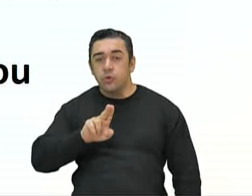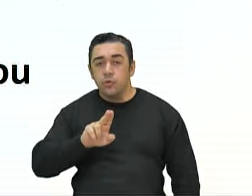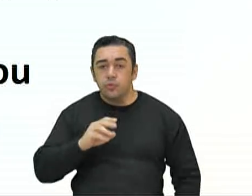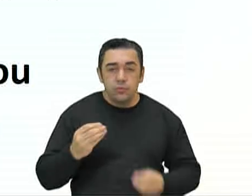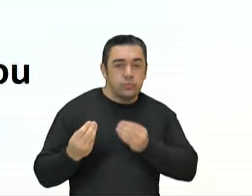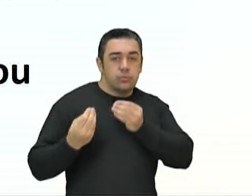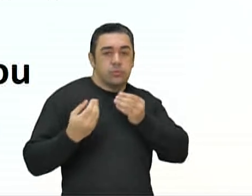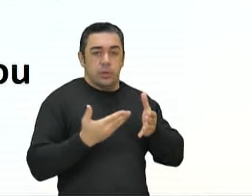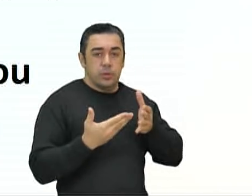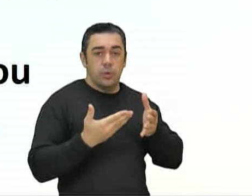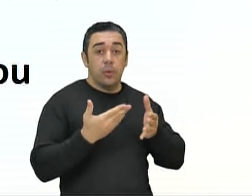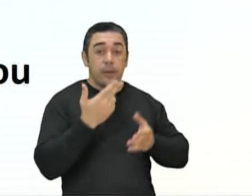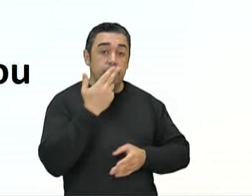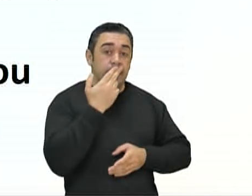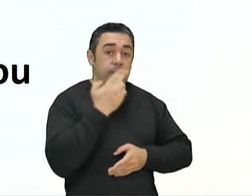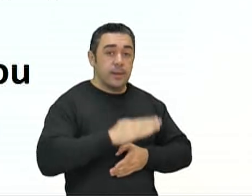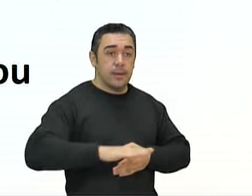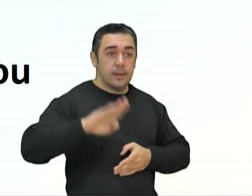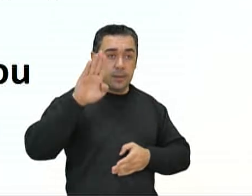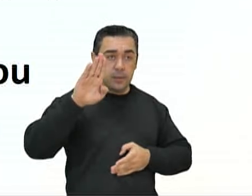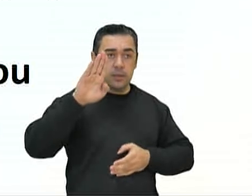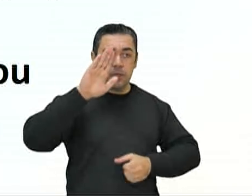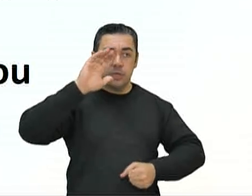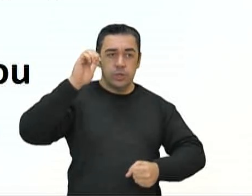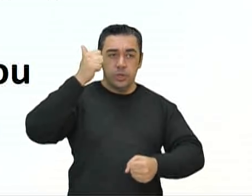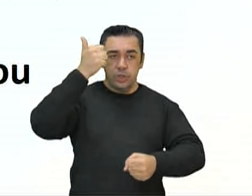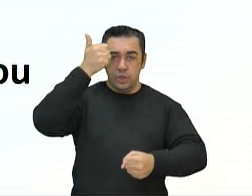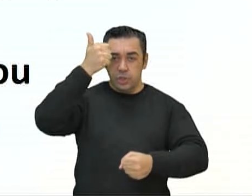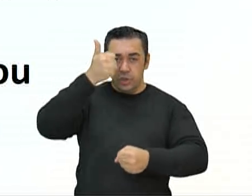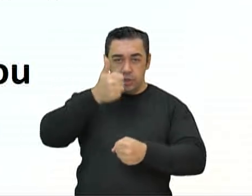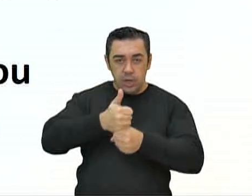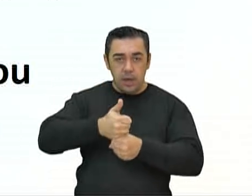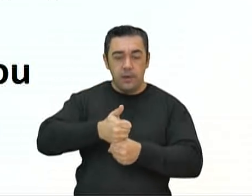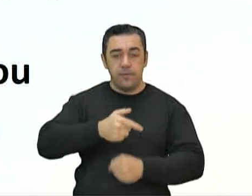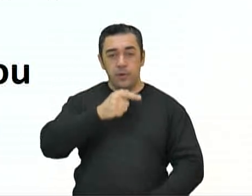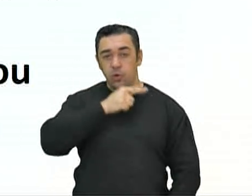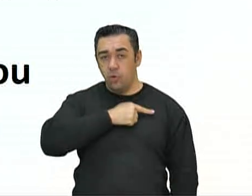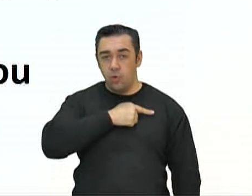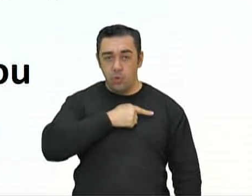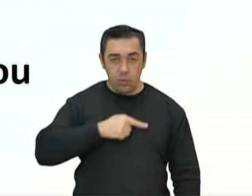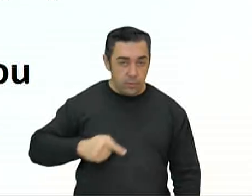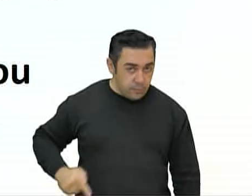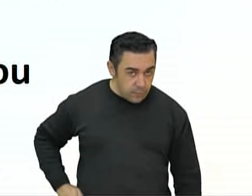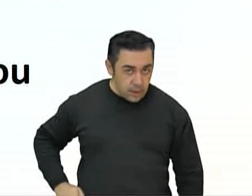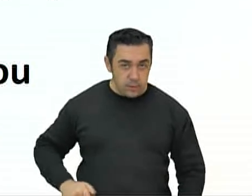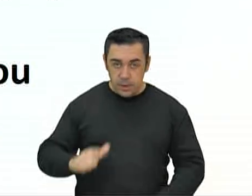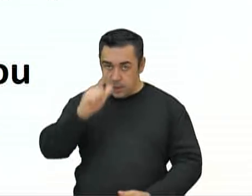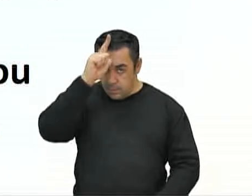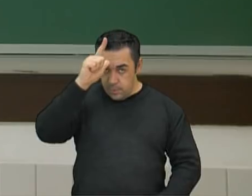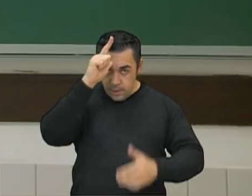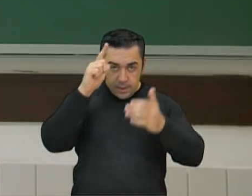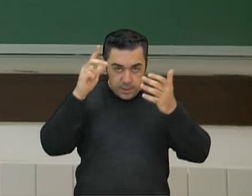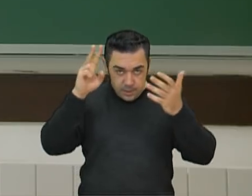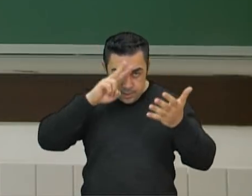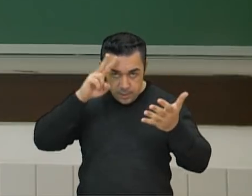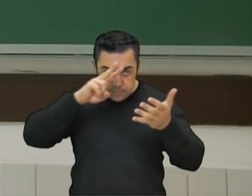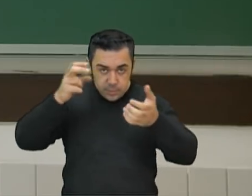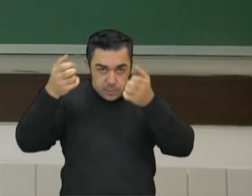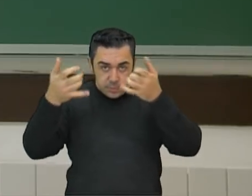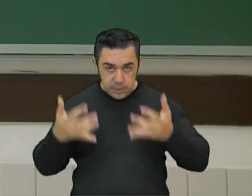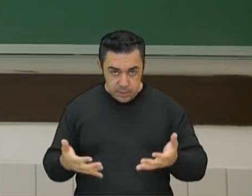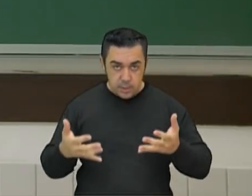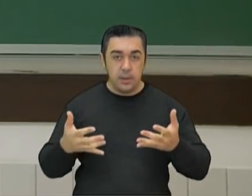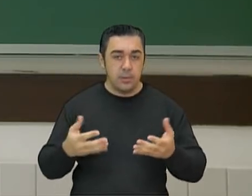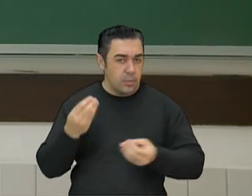Hitler chanceler, ou seja, chefe de governo da Alemanha. Lembra que eu expliquei no começo da aula, criança,